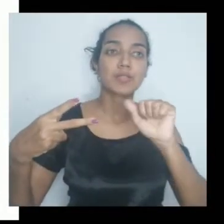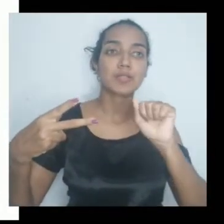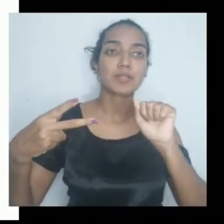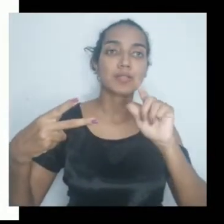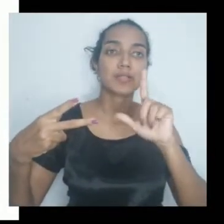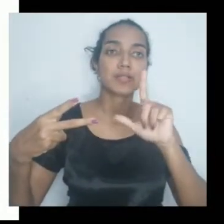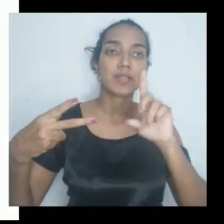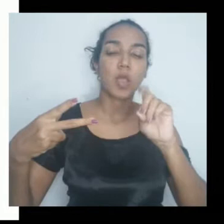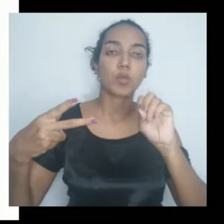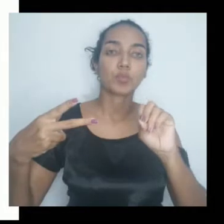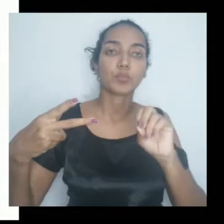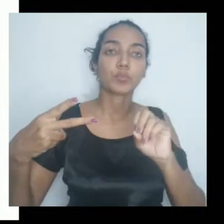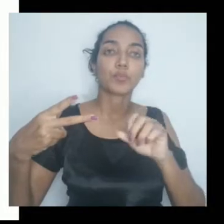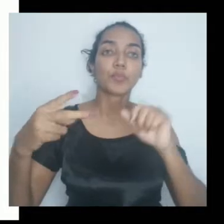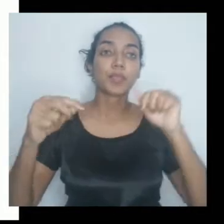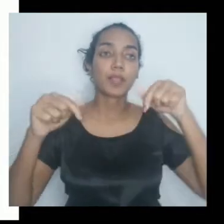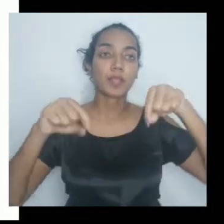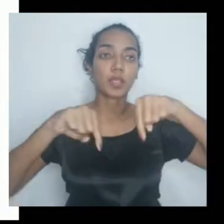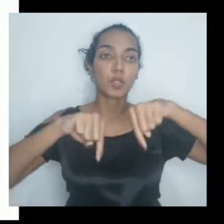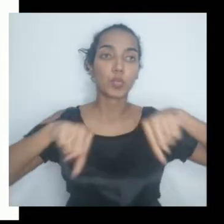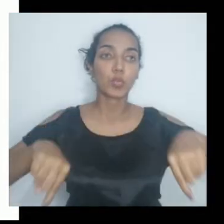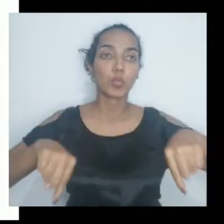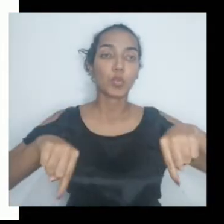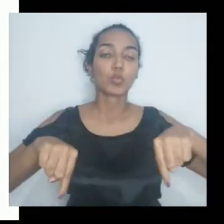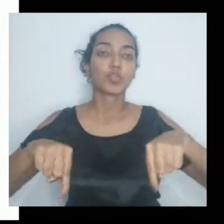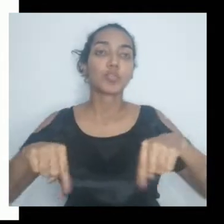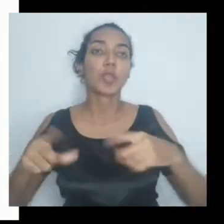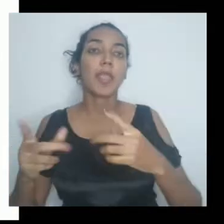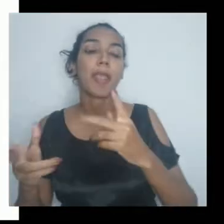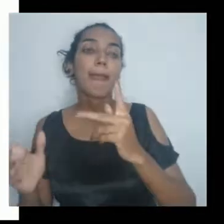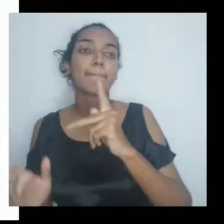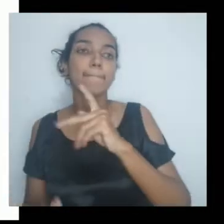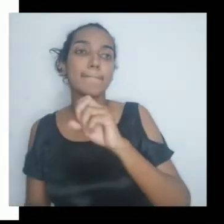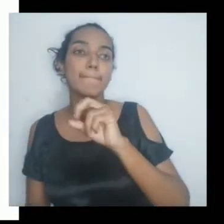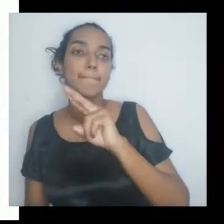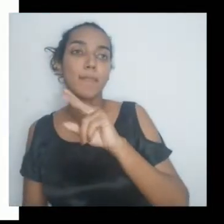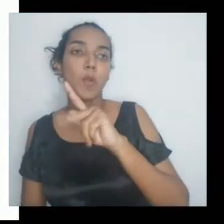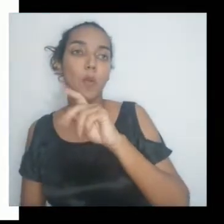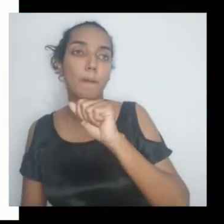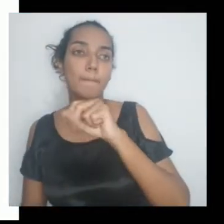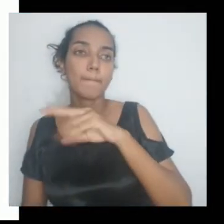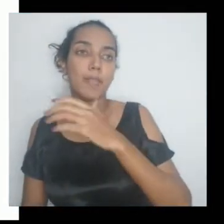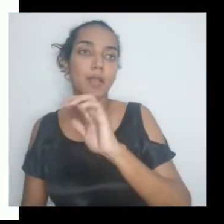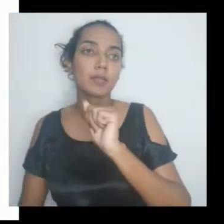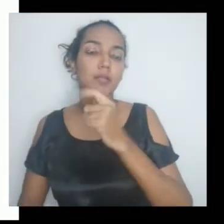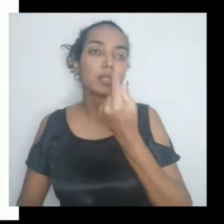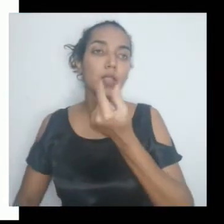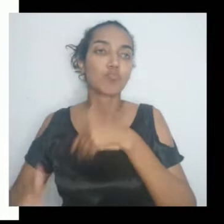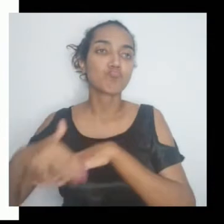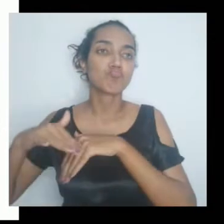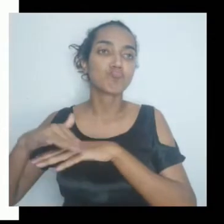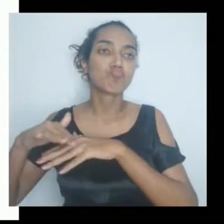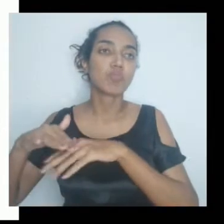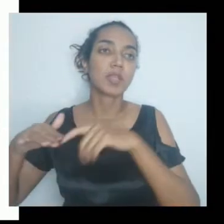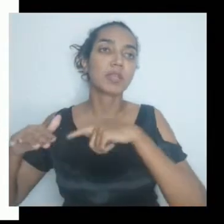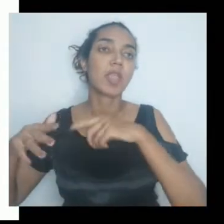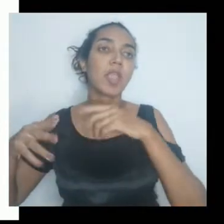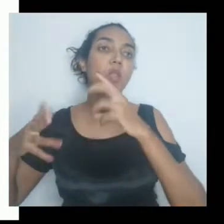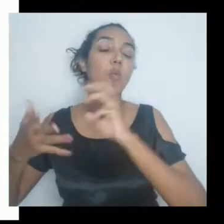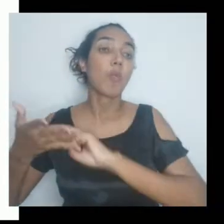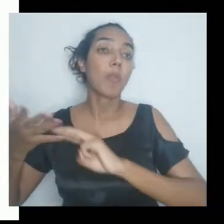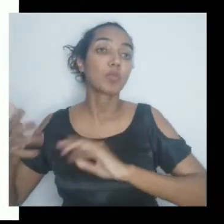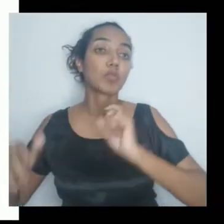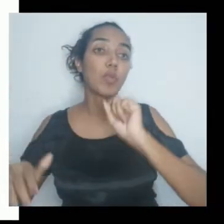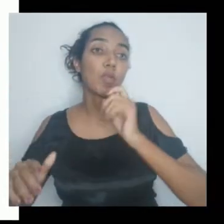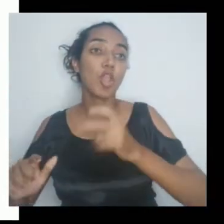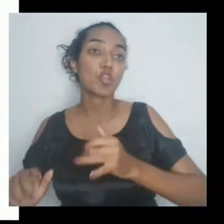classe poupança e a classe conta especial. A classe poupança vai ter um método a mais, vai ser o método render juros. A classe conta especial vai